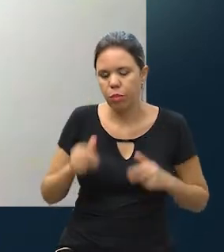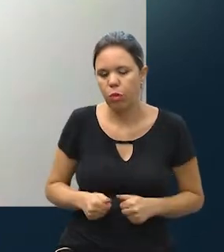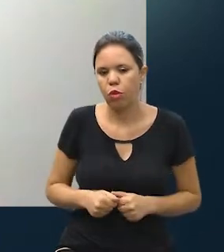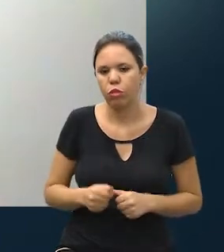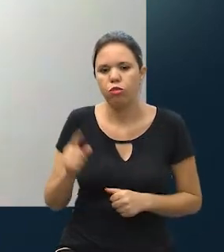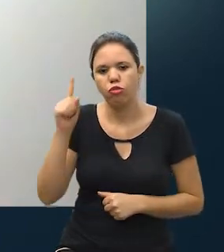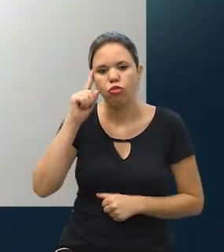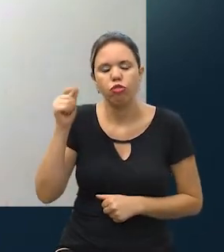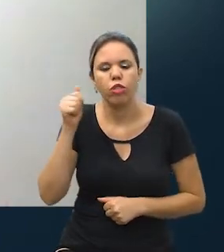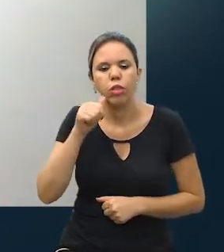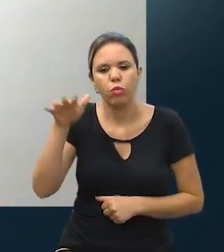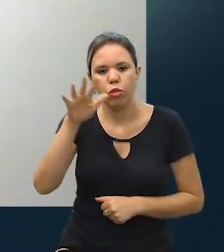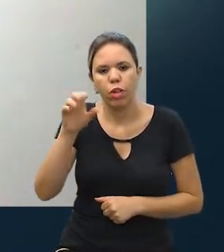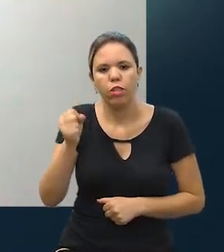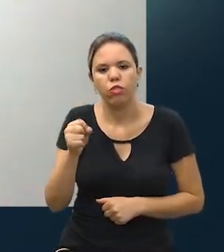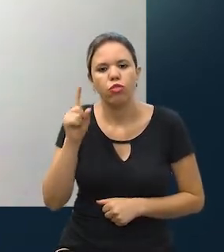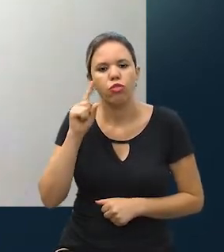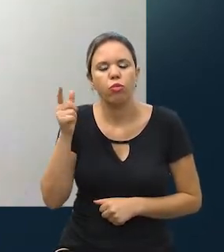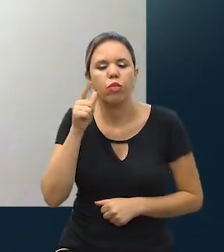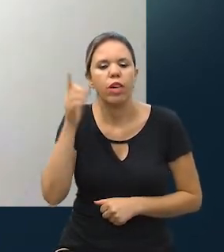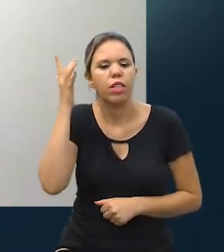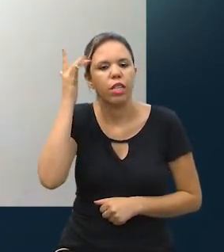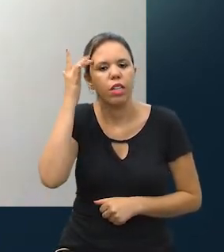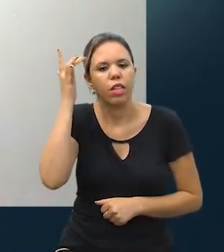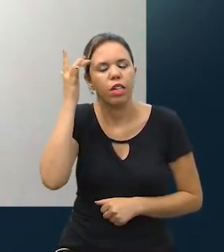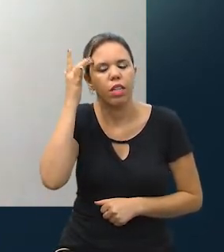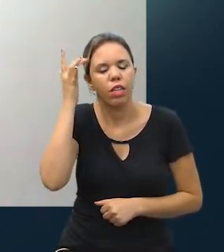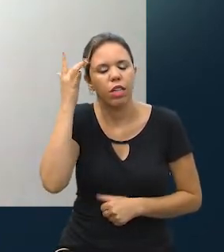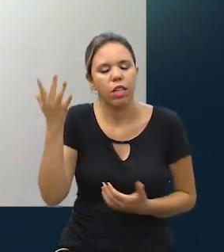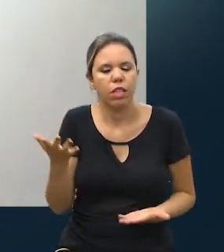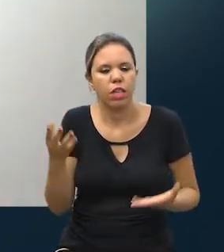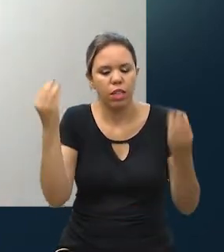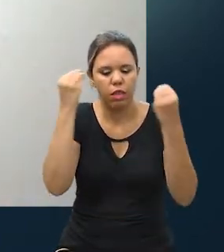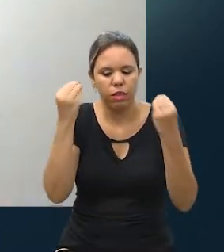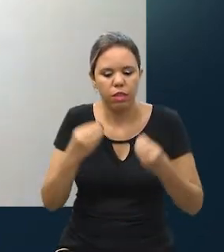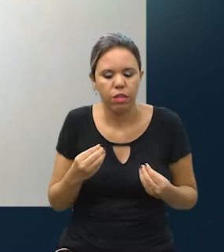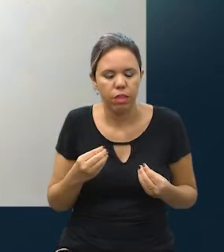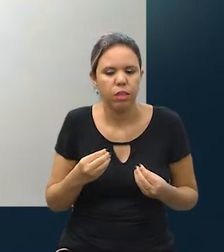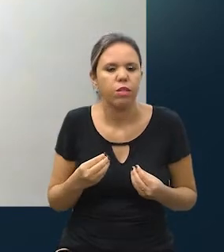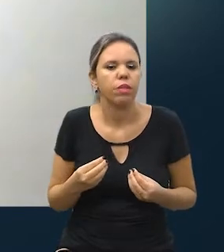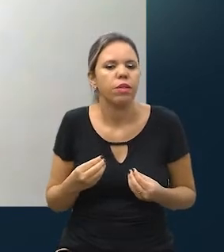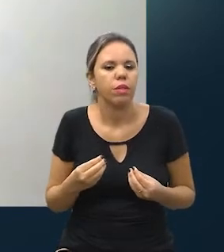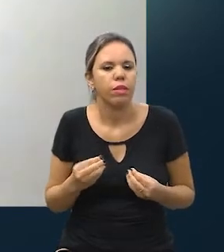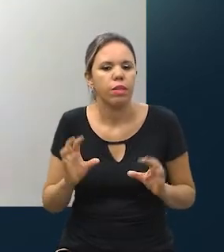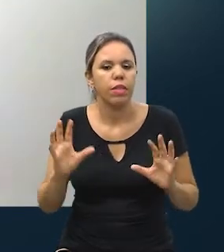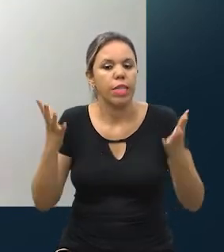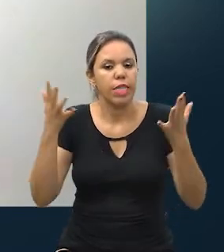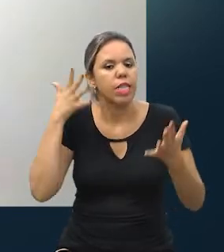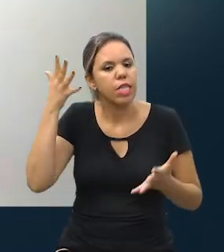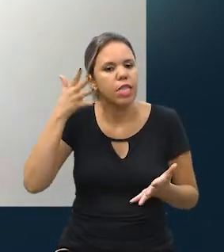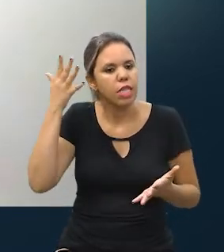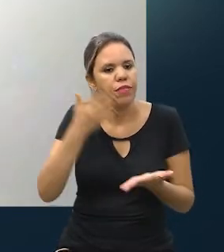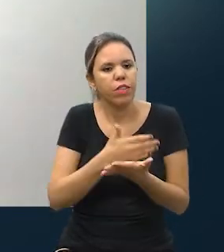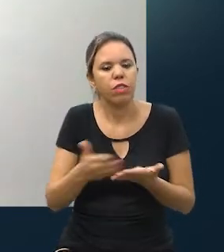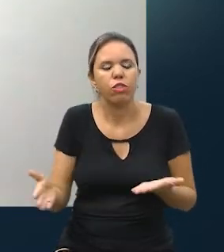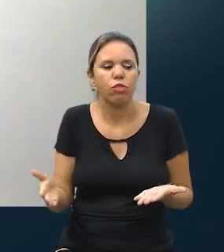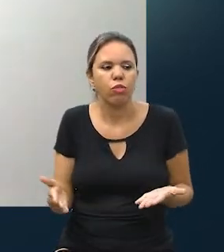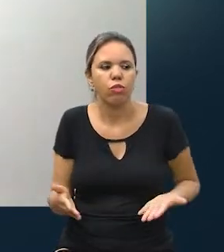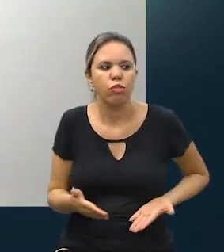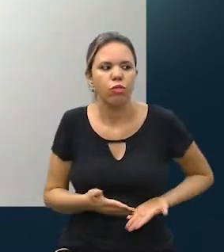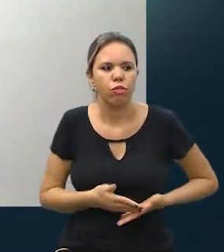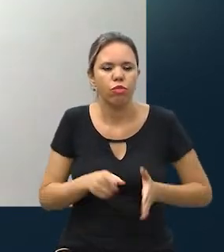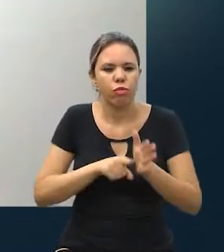Mulher, que reúne essas mulheres maduras para falar sobre beleza. E foi nesses eventos que a gente começou